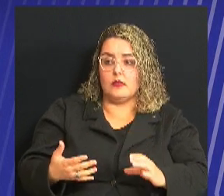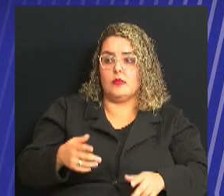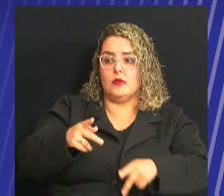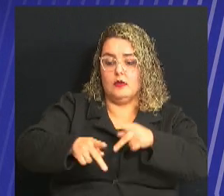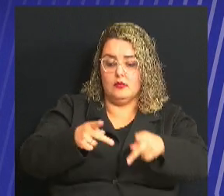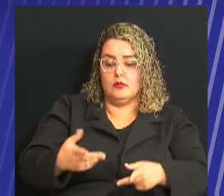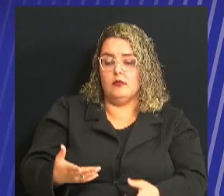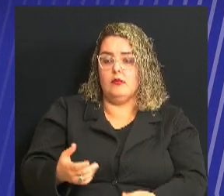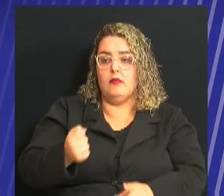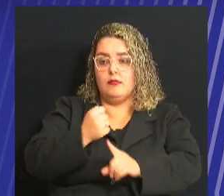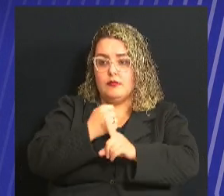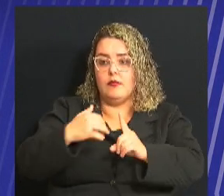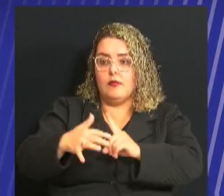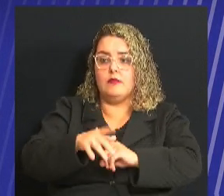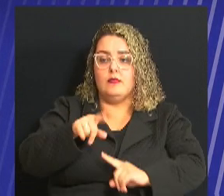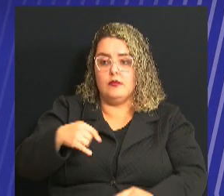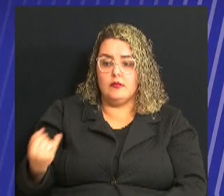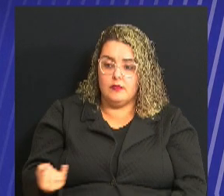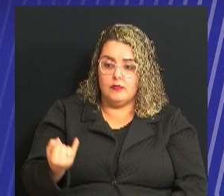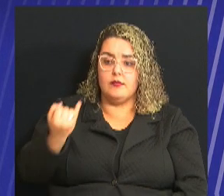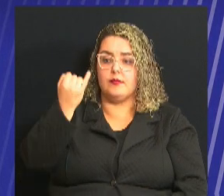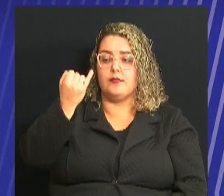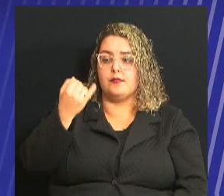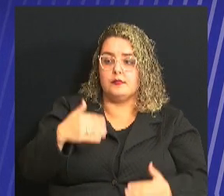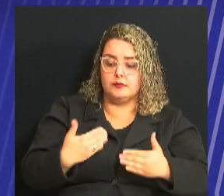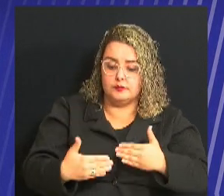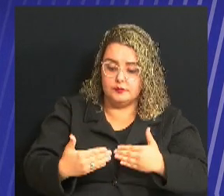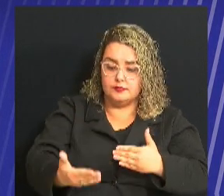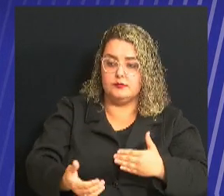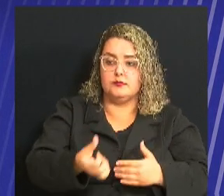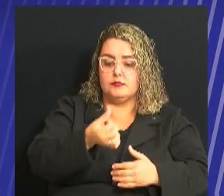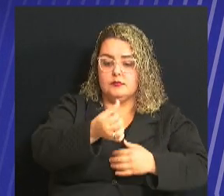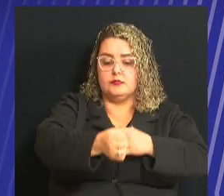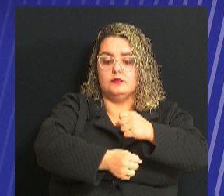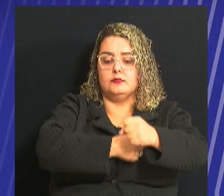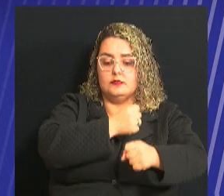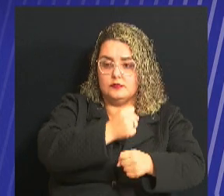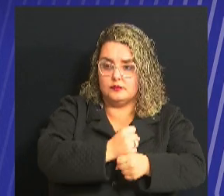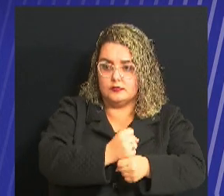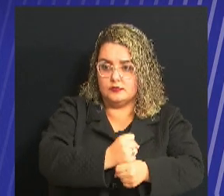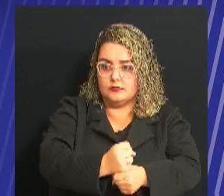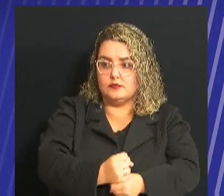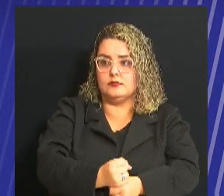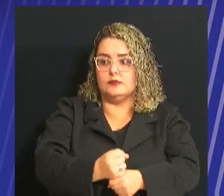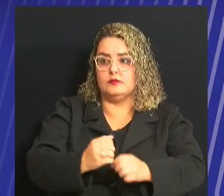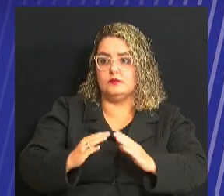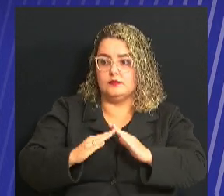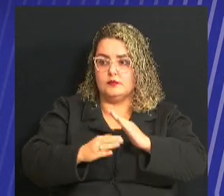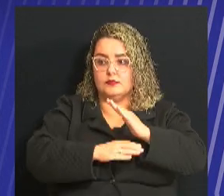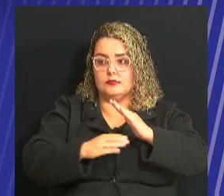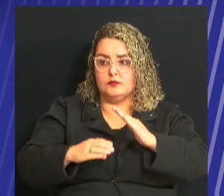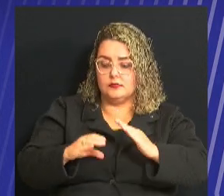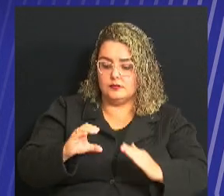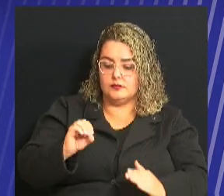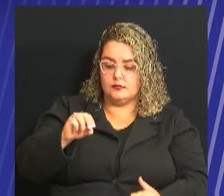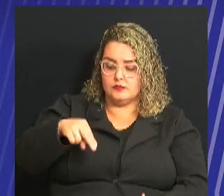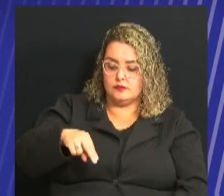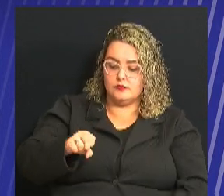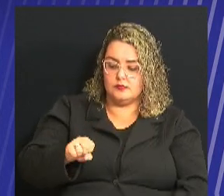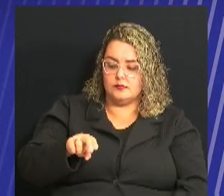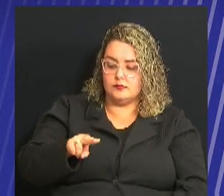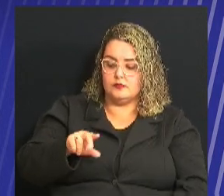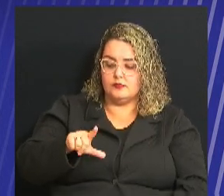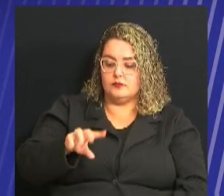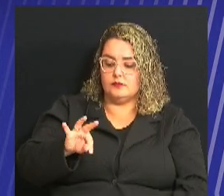fundamental importância e, ao longo desses 6 anos, a clínica consultária, as clínicas, né,